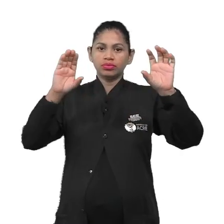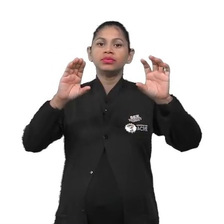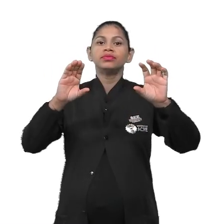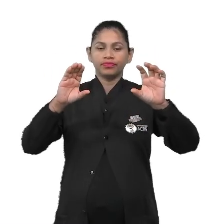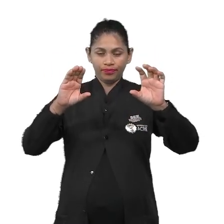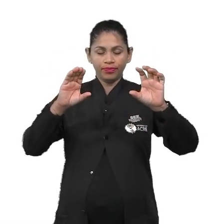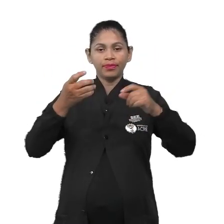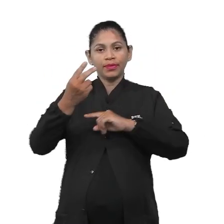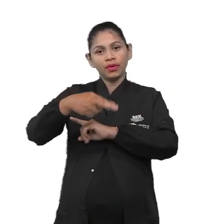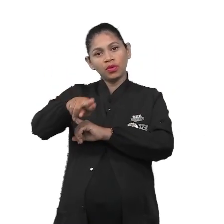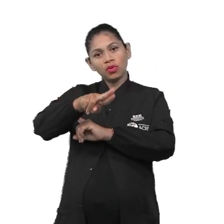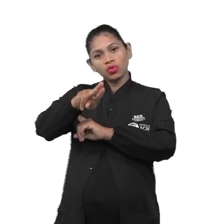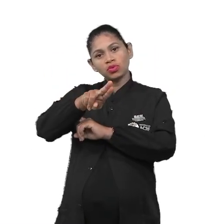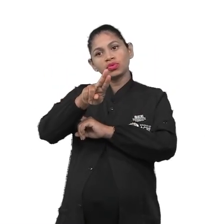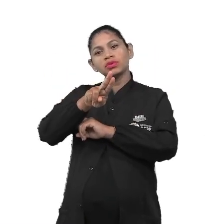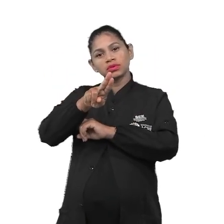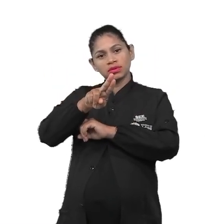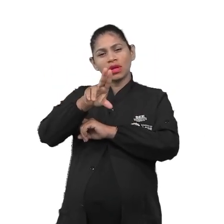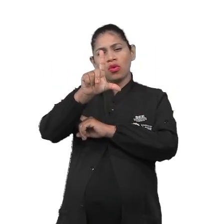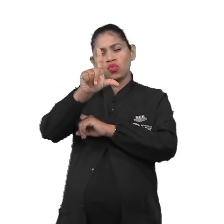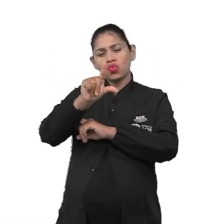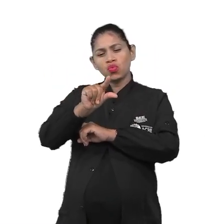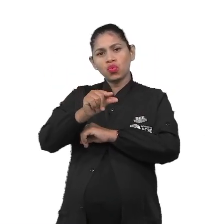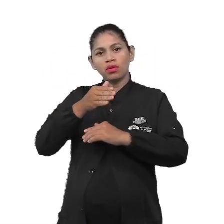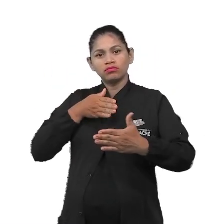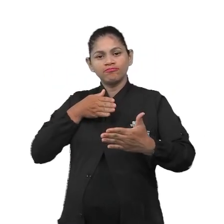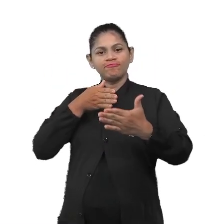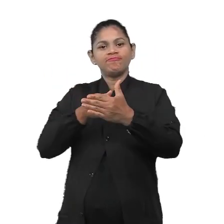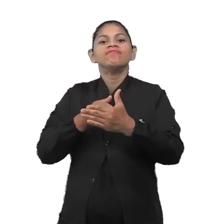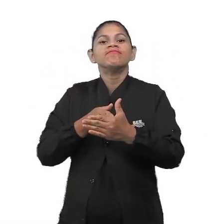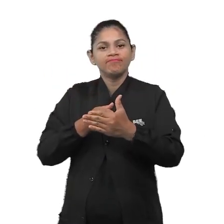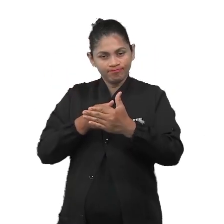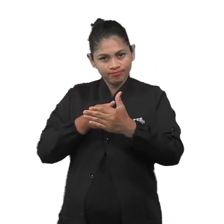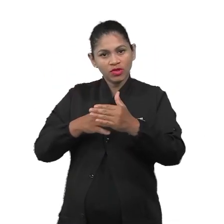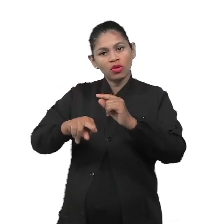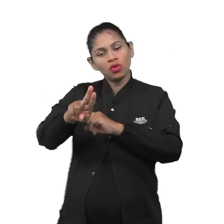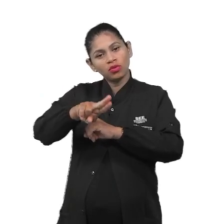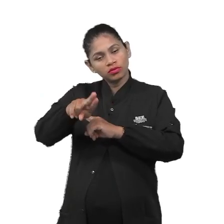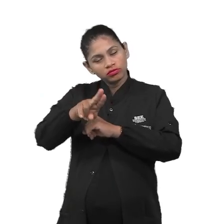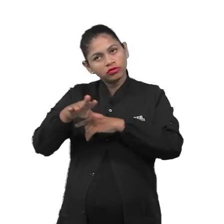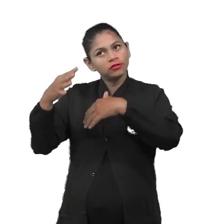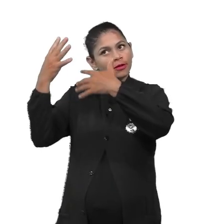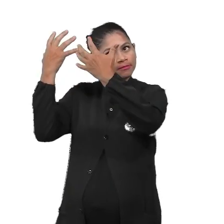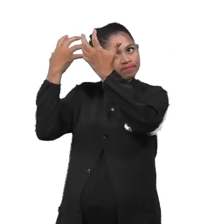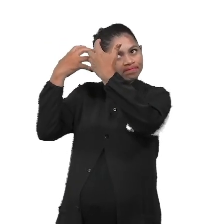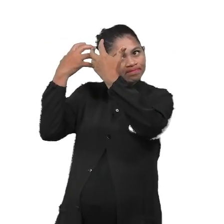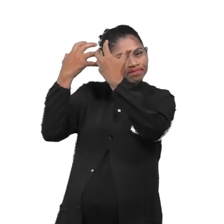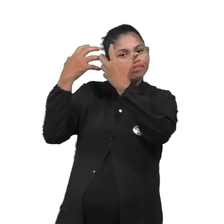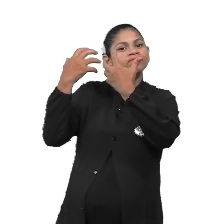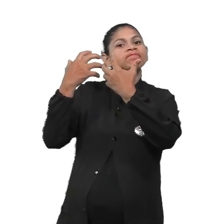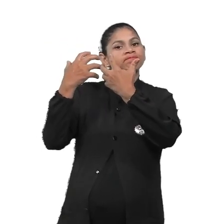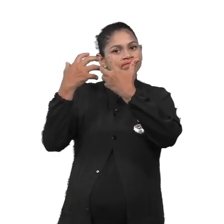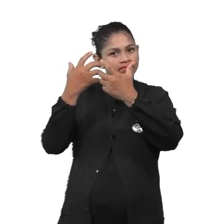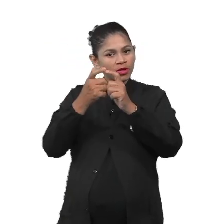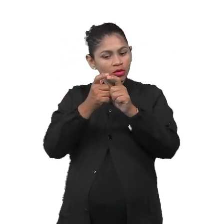menor impacto, ou usar com racionalidade aquela que causa grande